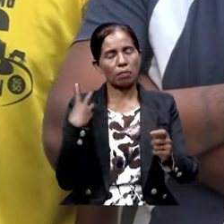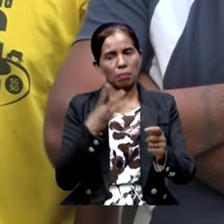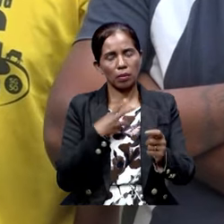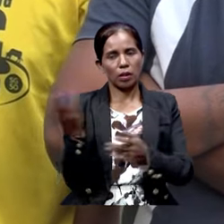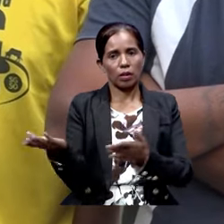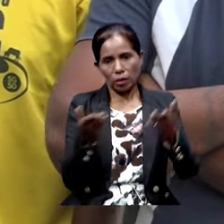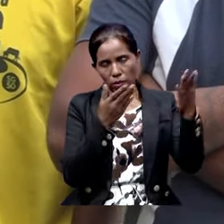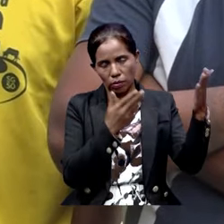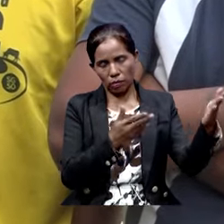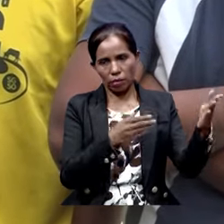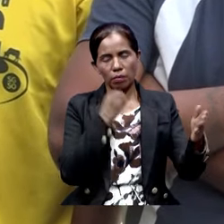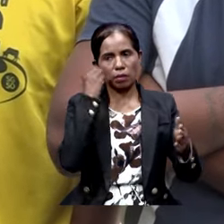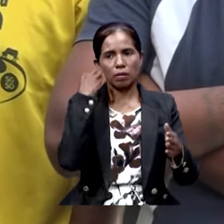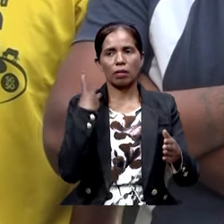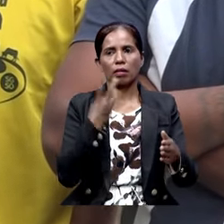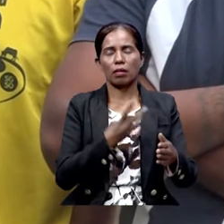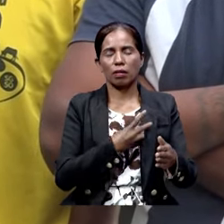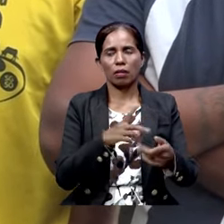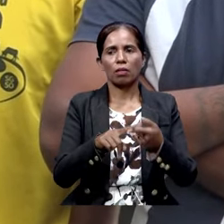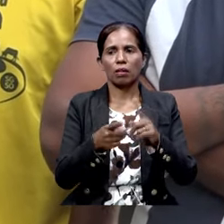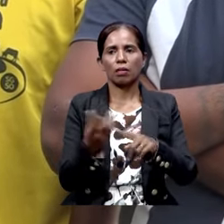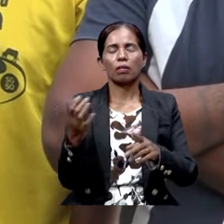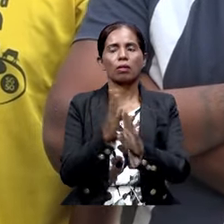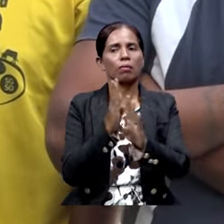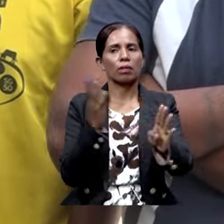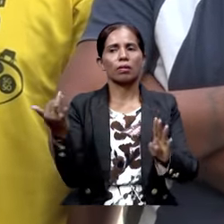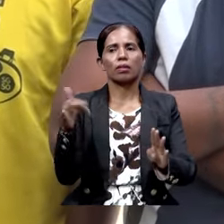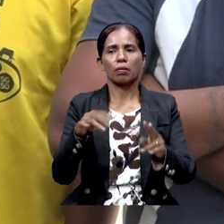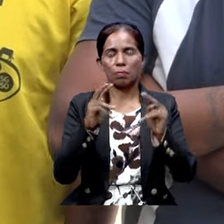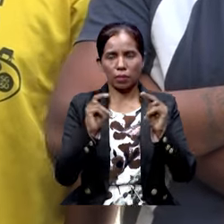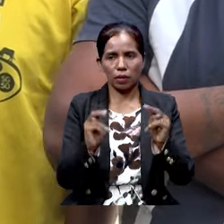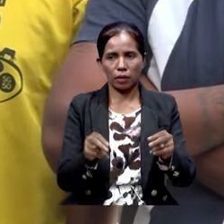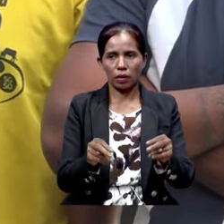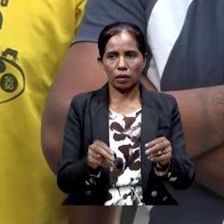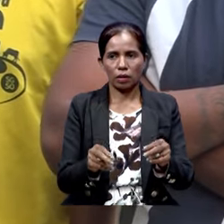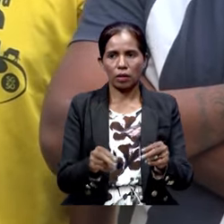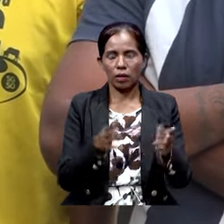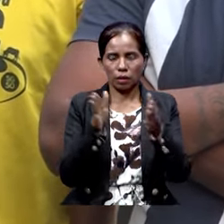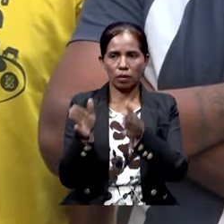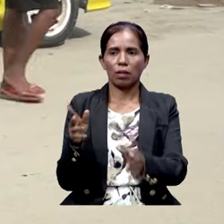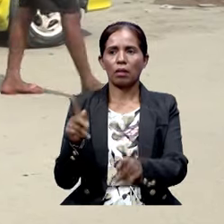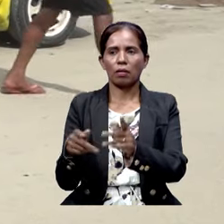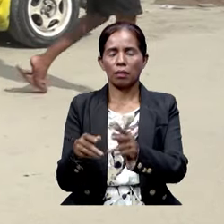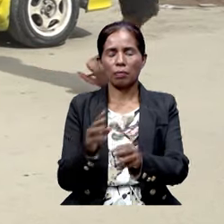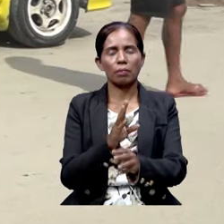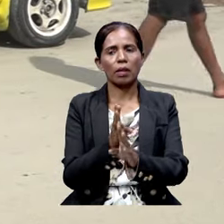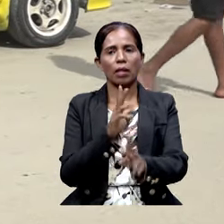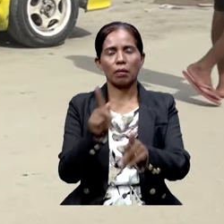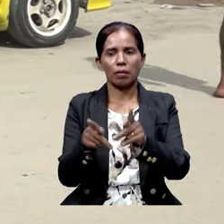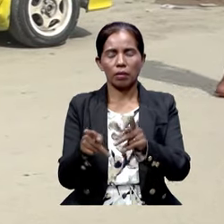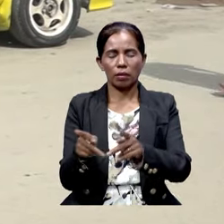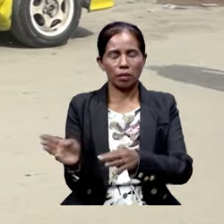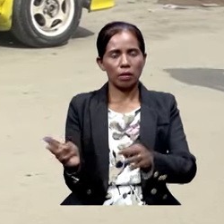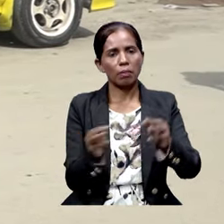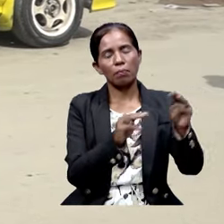kami hore taxi no maluk sira be ma hore be mo. Sira bas presija teng hatu ema par ema penumpang be akar teng sabe